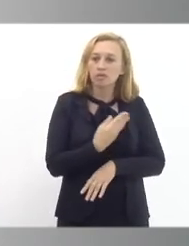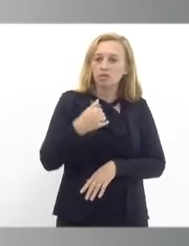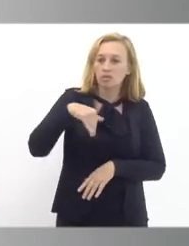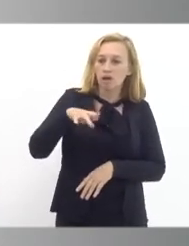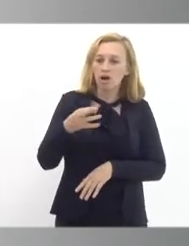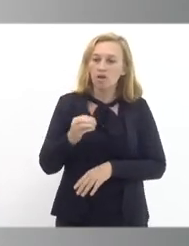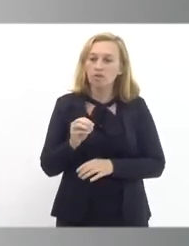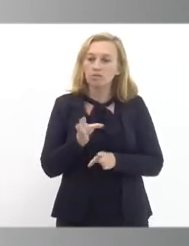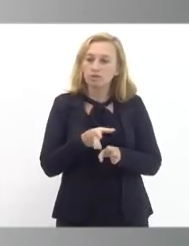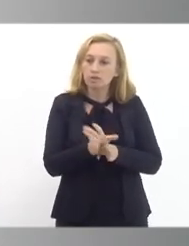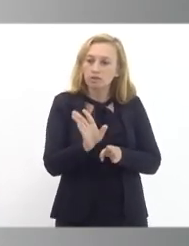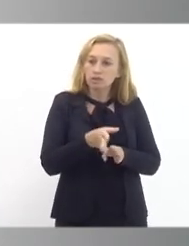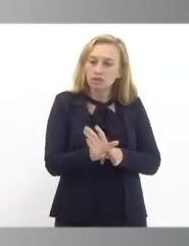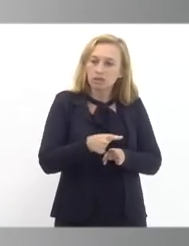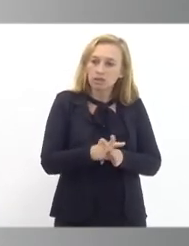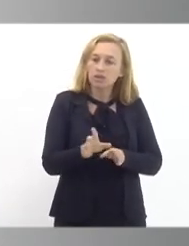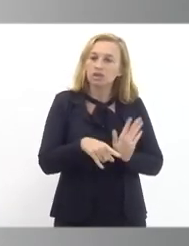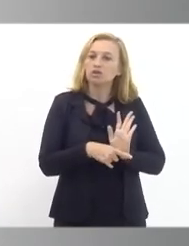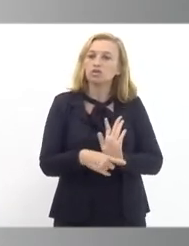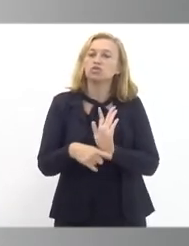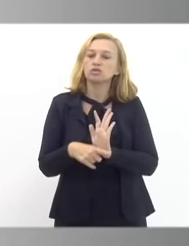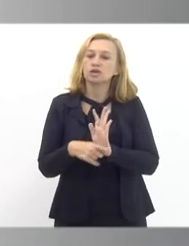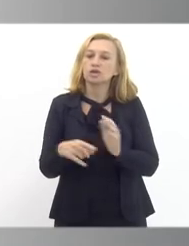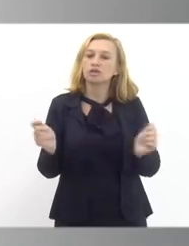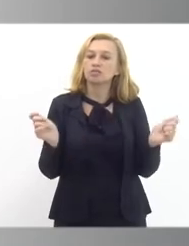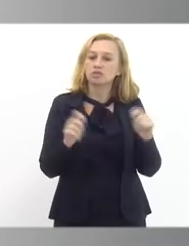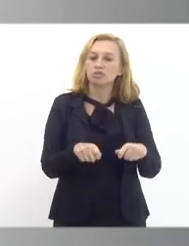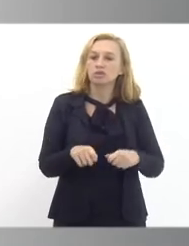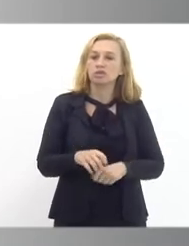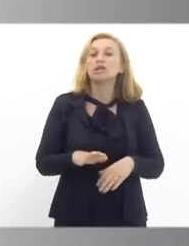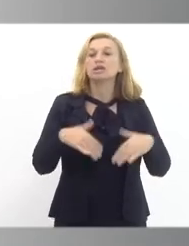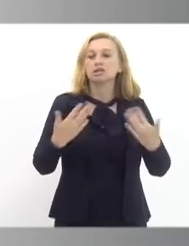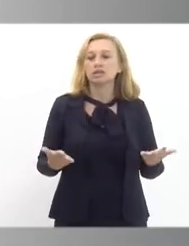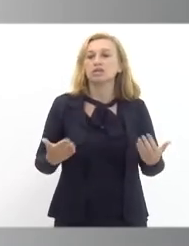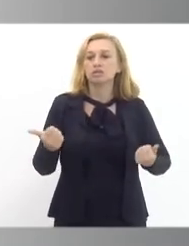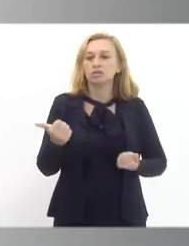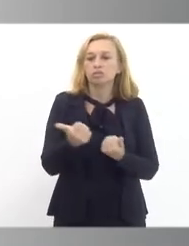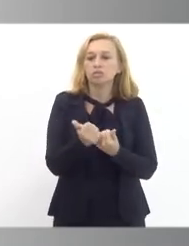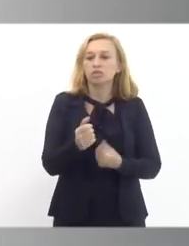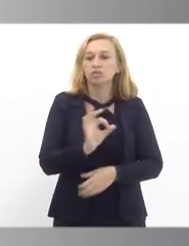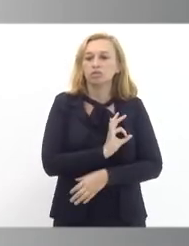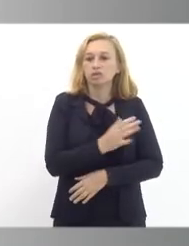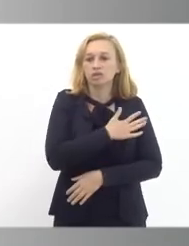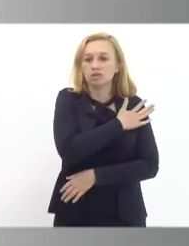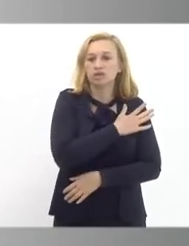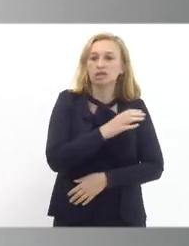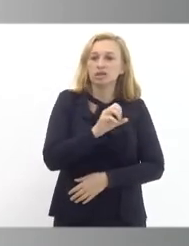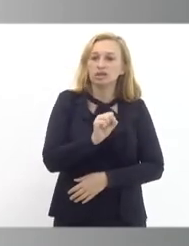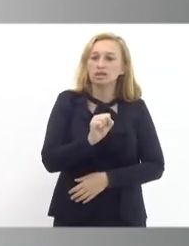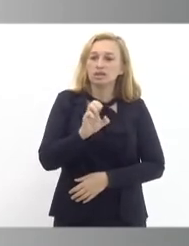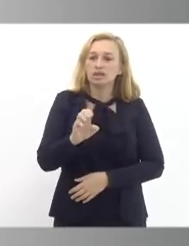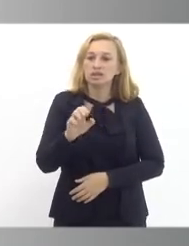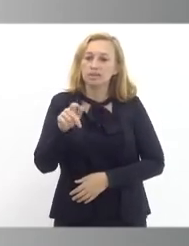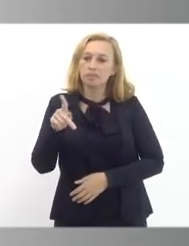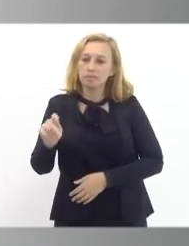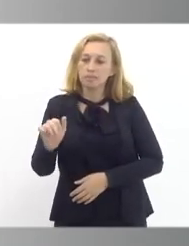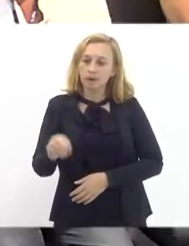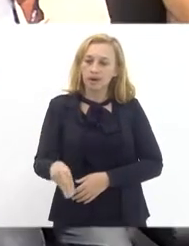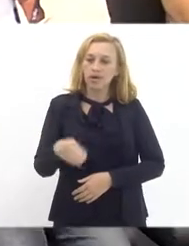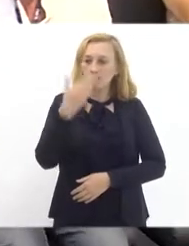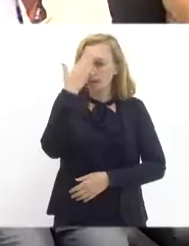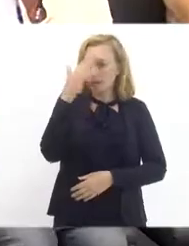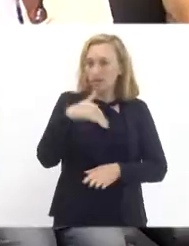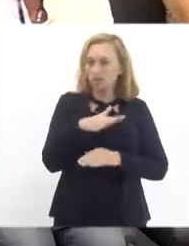orientação, ajudando dentro das suas possibilidades. Então, conte com a Polícia Militar, conte com o CEPAM. Tá? Meu muito obrigado a todos.